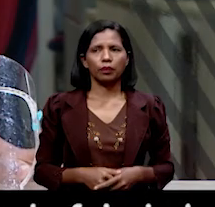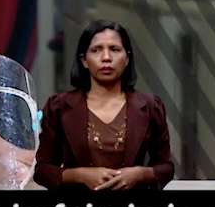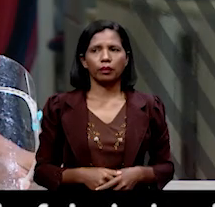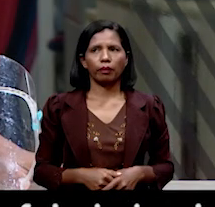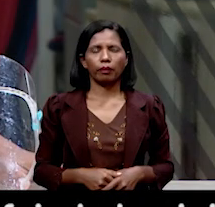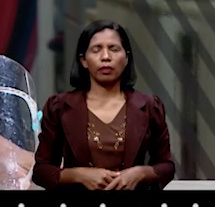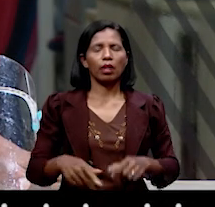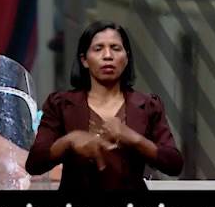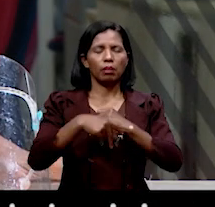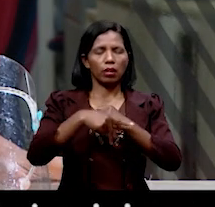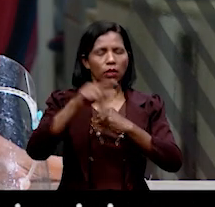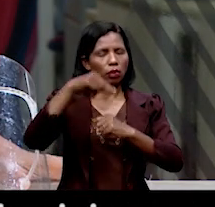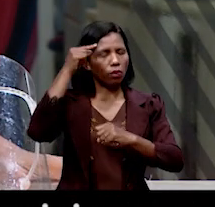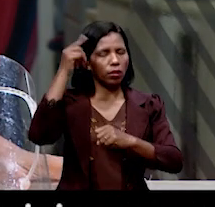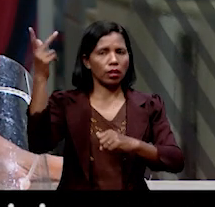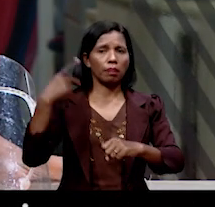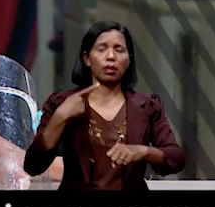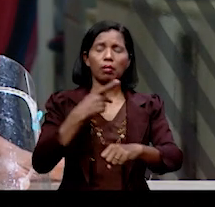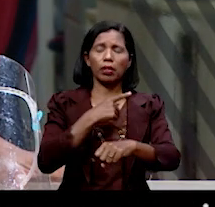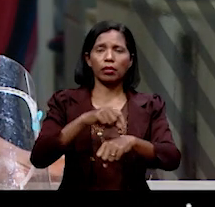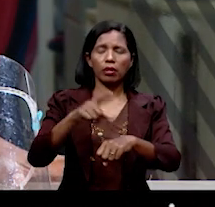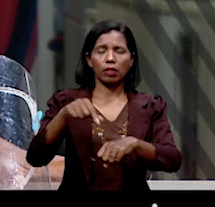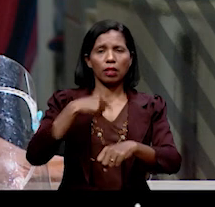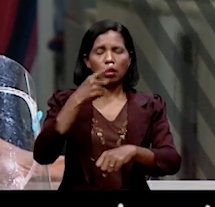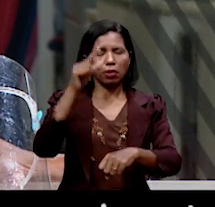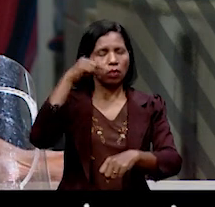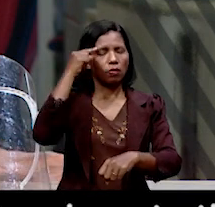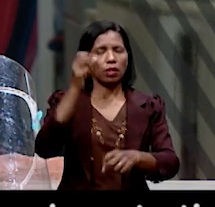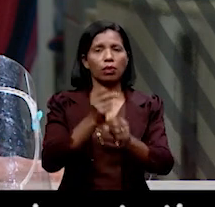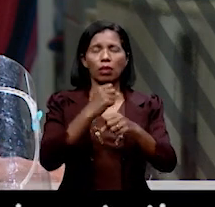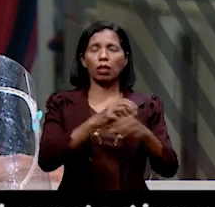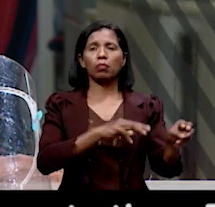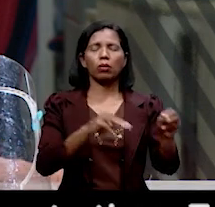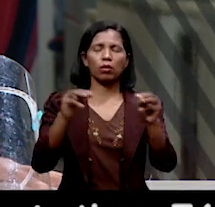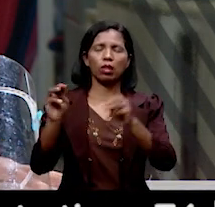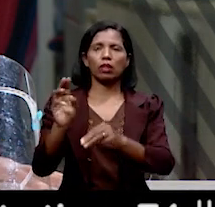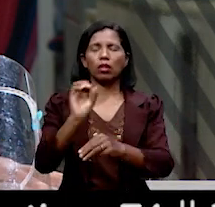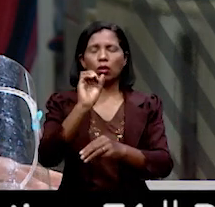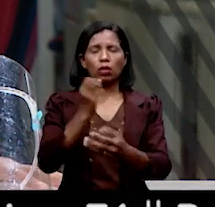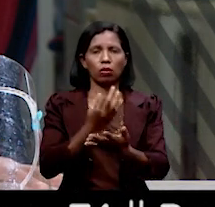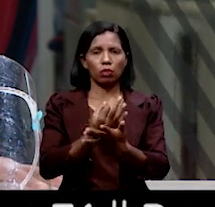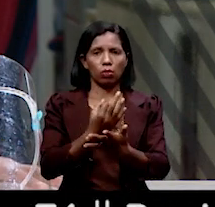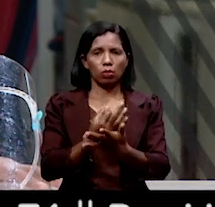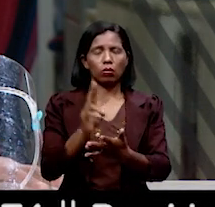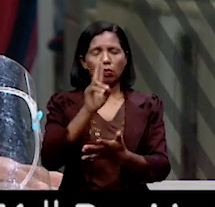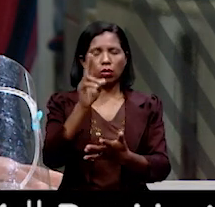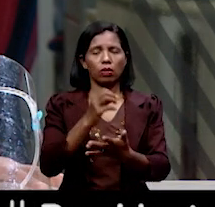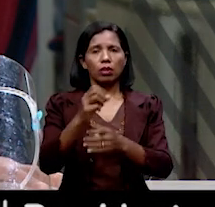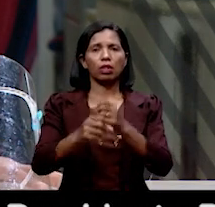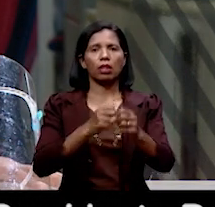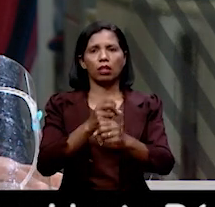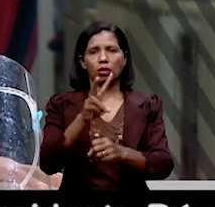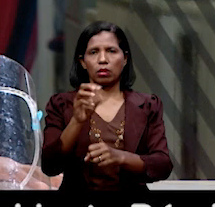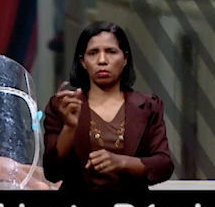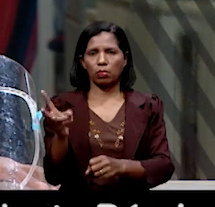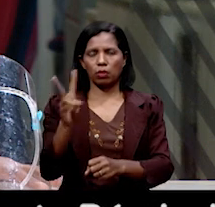Bancada Governo e Parlamento Nacional encoraz a governo atual a mudança e execução Orçamento Geral do Estado, Tinangri Honrua, Rua Nulo, Resenrua